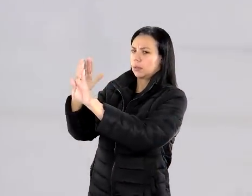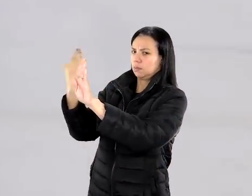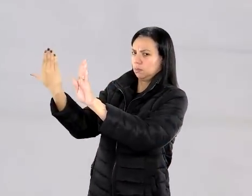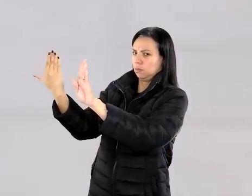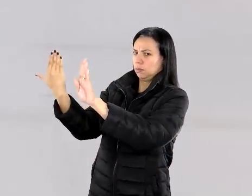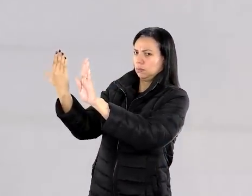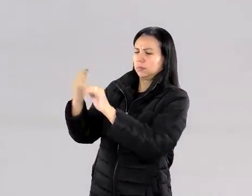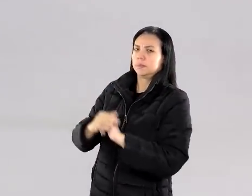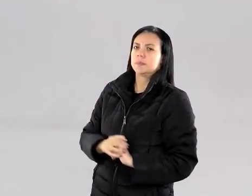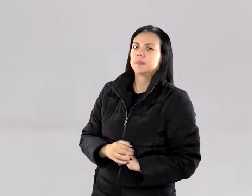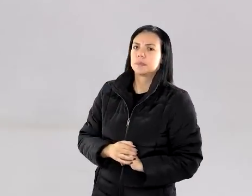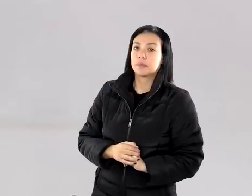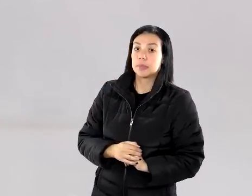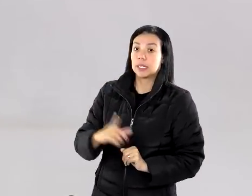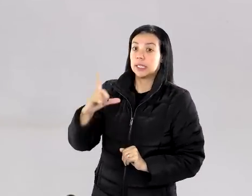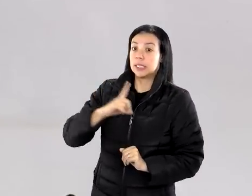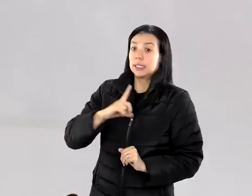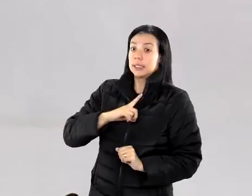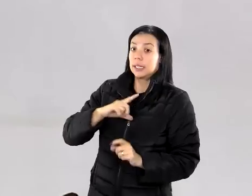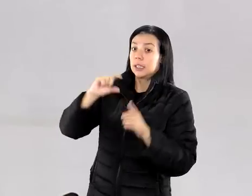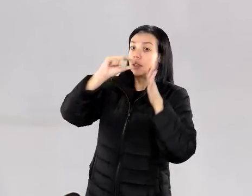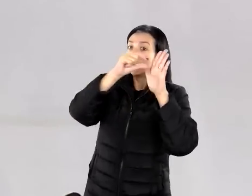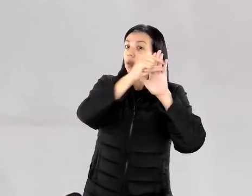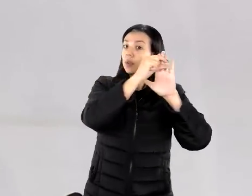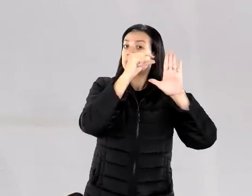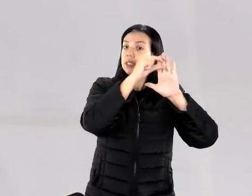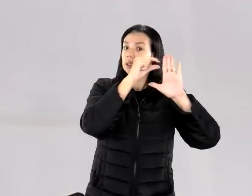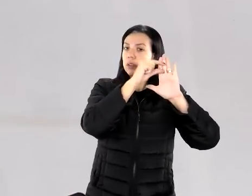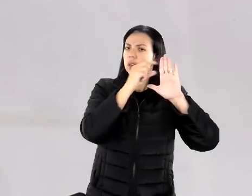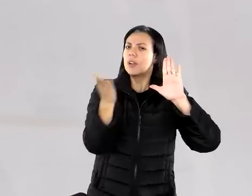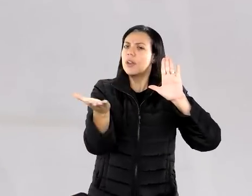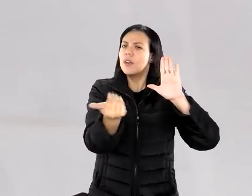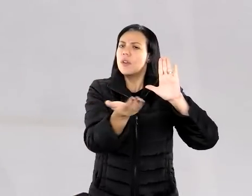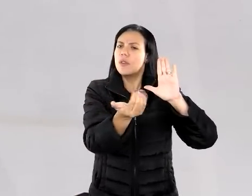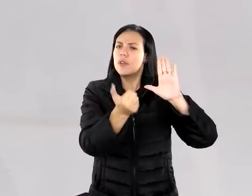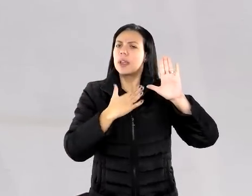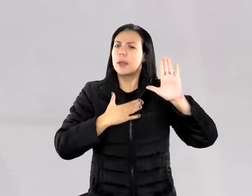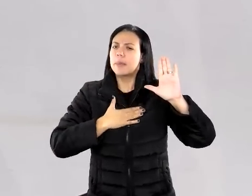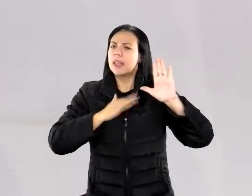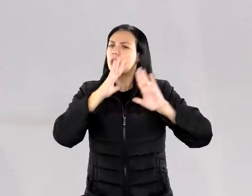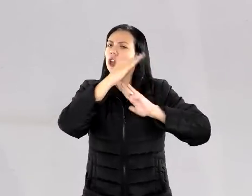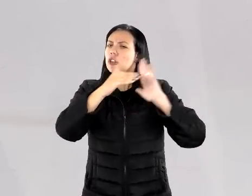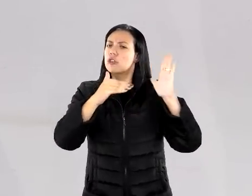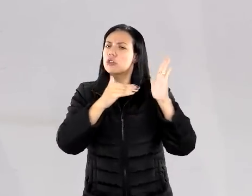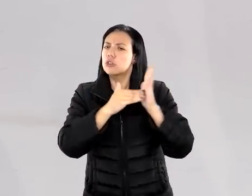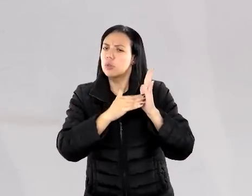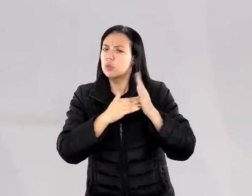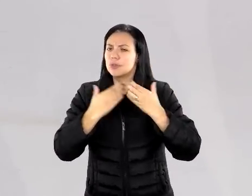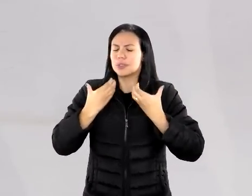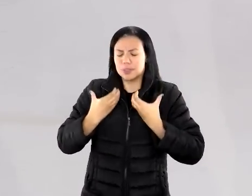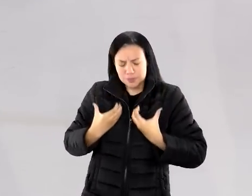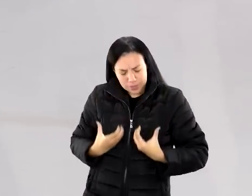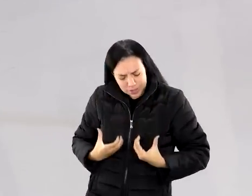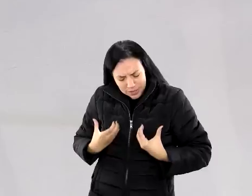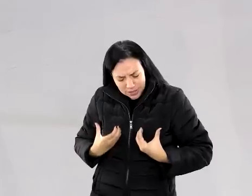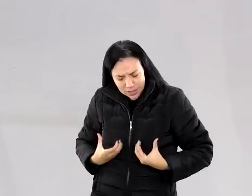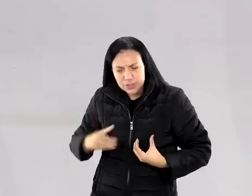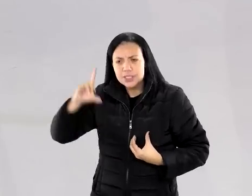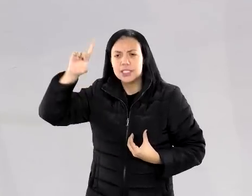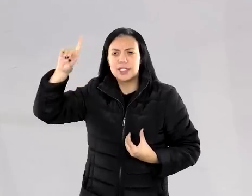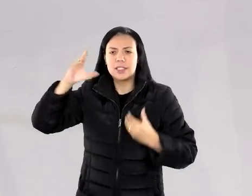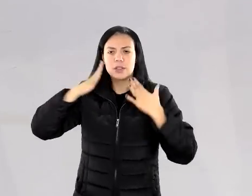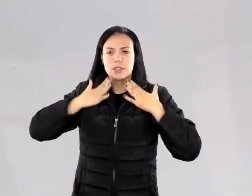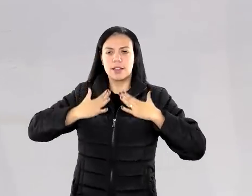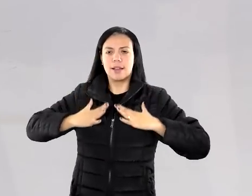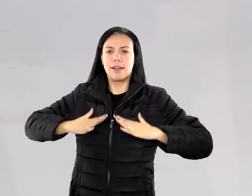Aqui na frente tem um versículo. Vinde a mim todos vós que estáis cansados e sobrecarregados, e eu vos aliviarei. Esse é o